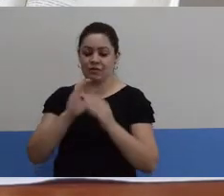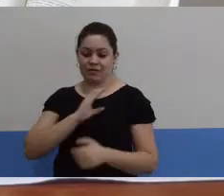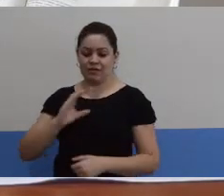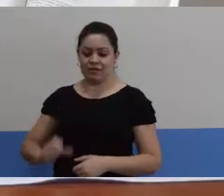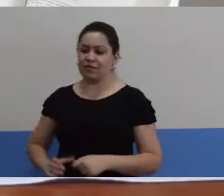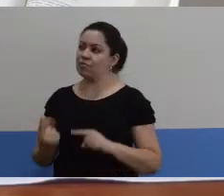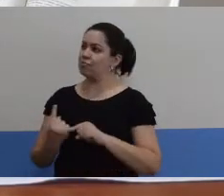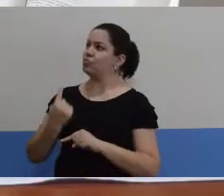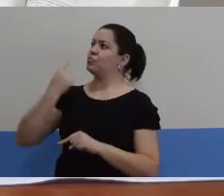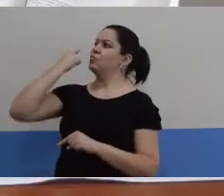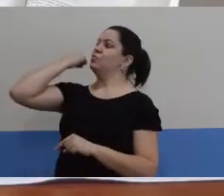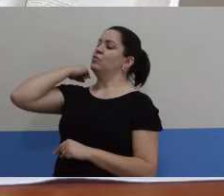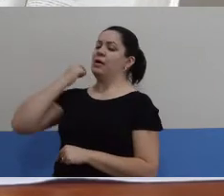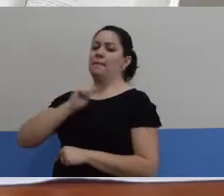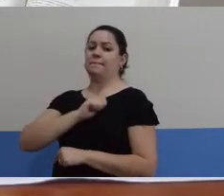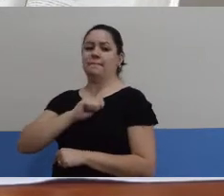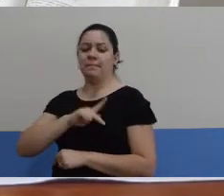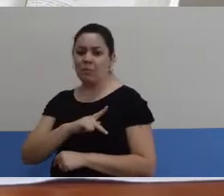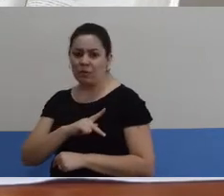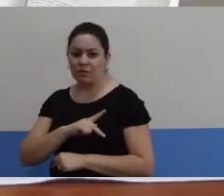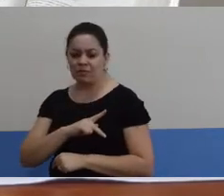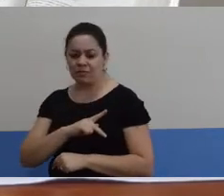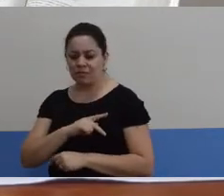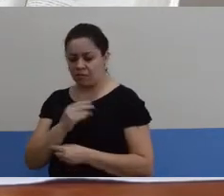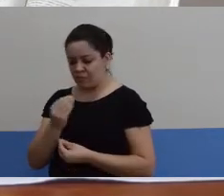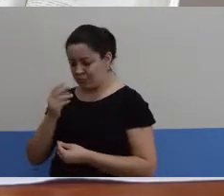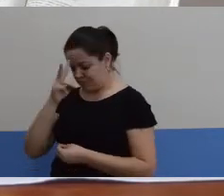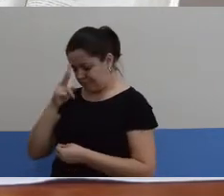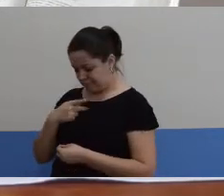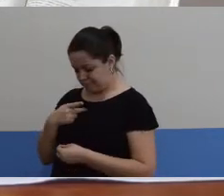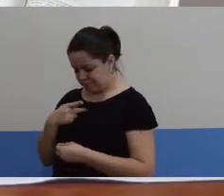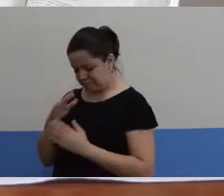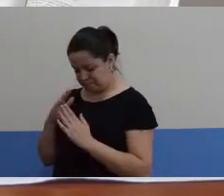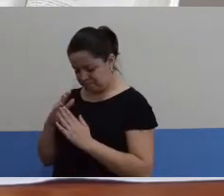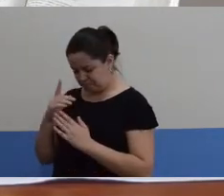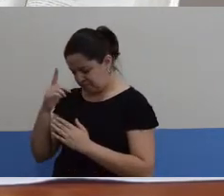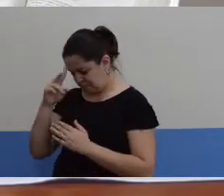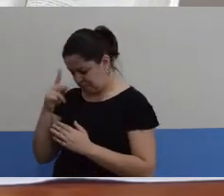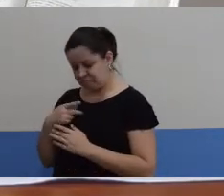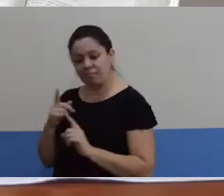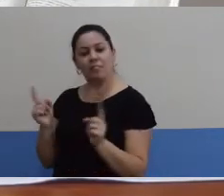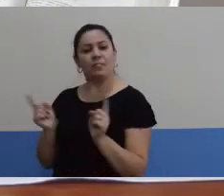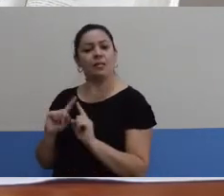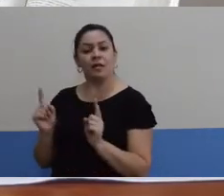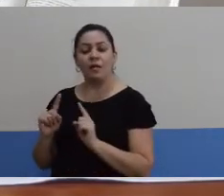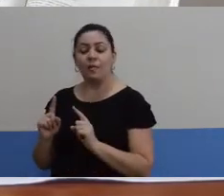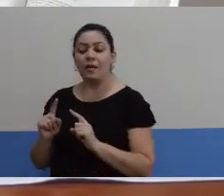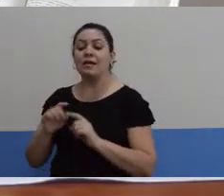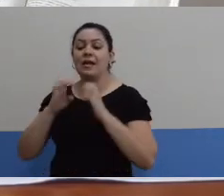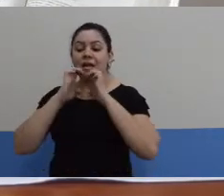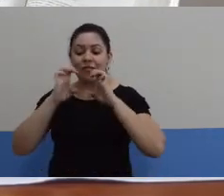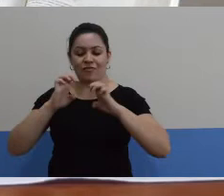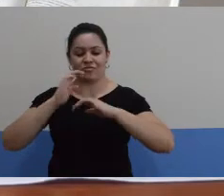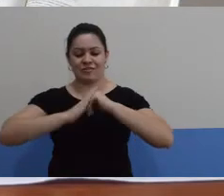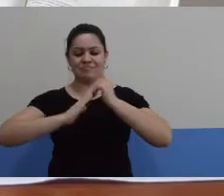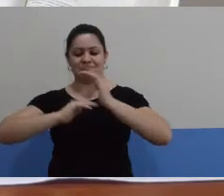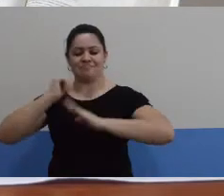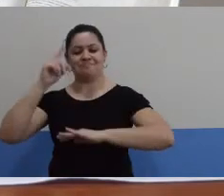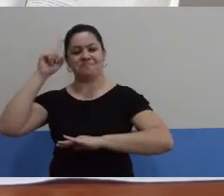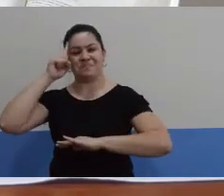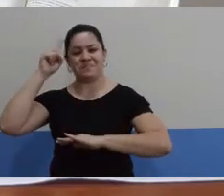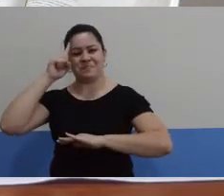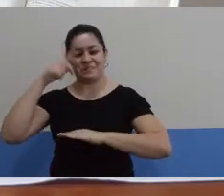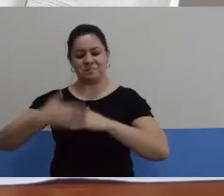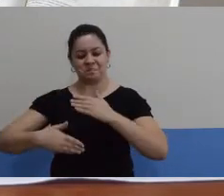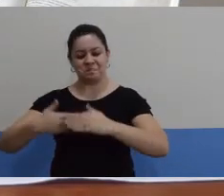eles acreditavam por si, mas buscaram colocar em prática o Evangelho, a palavra de Deus. Então